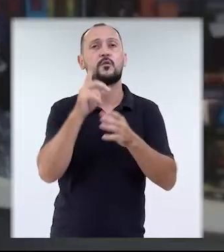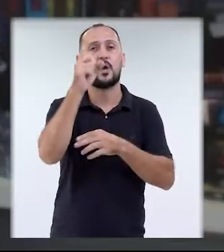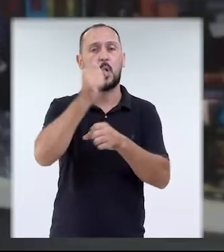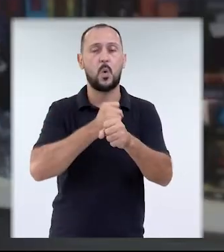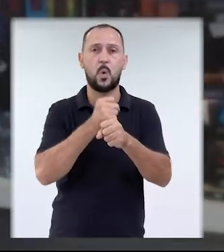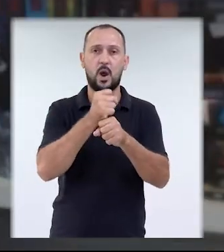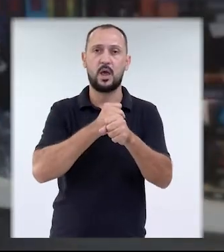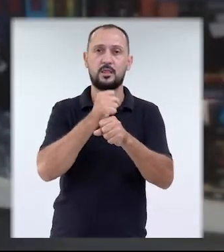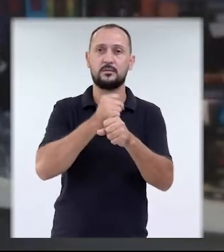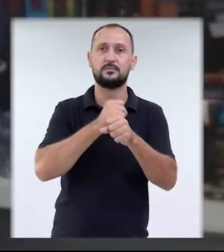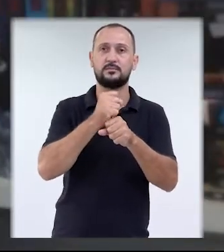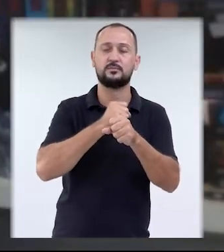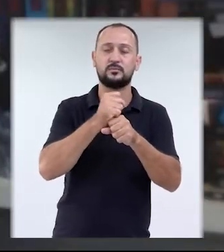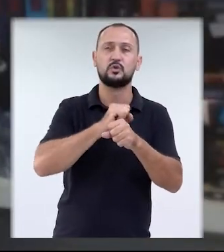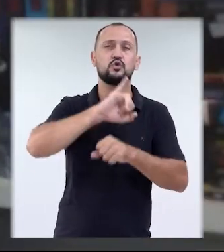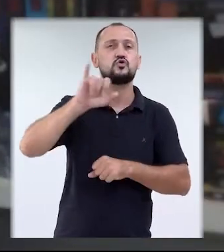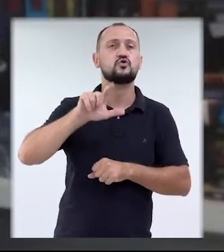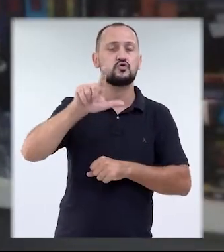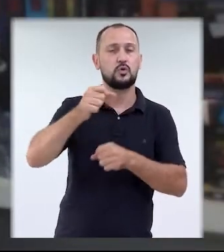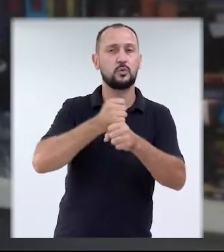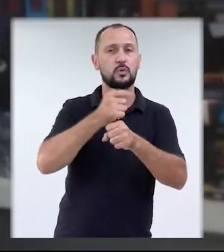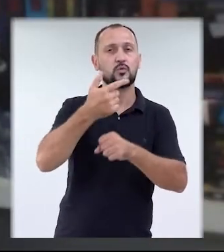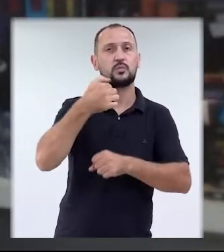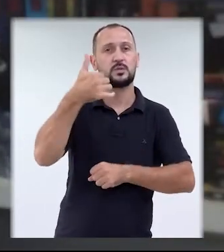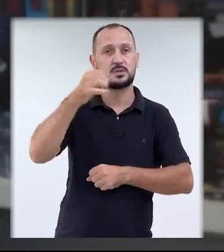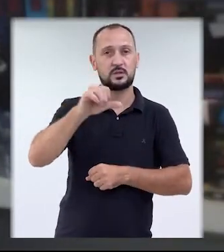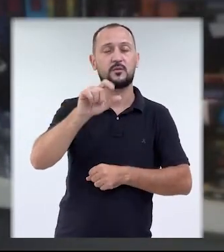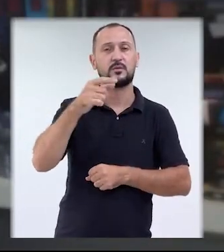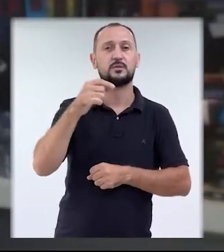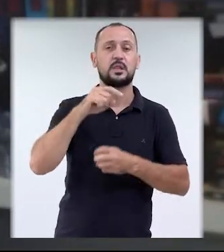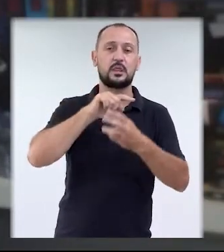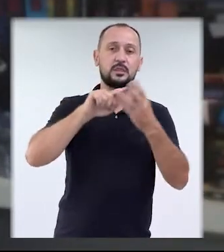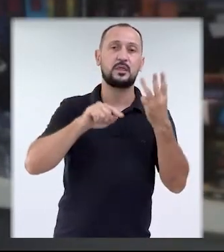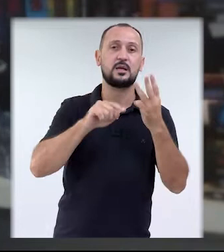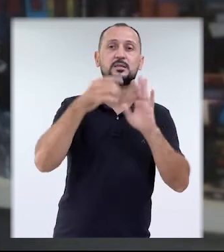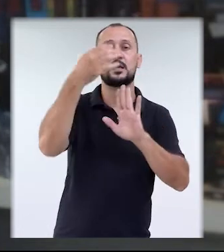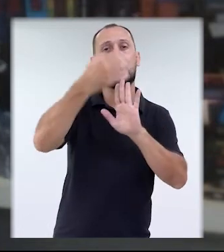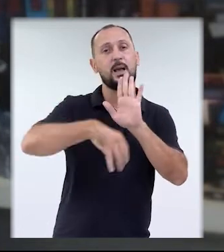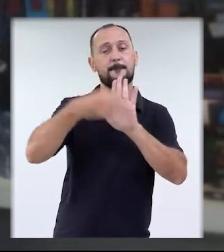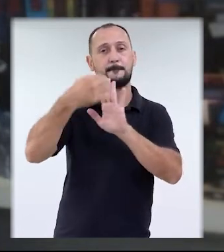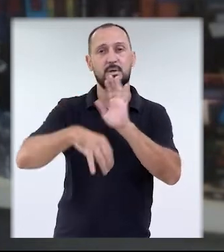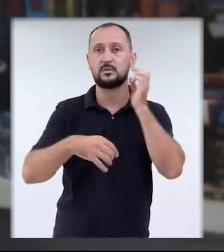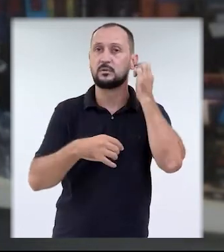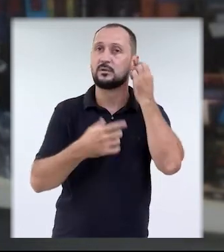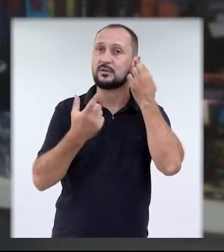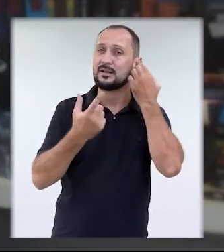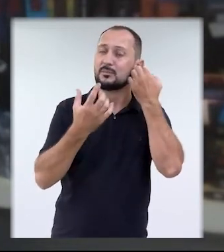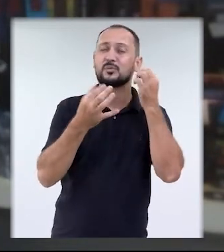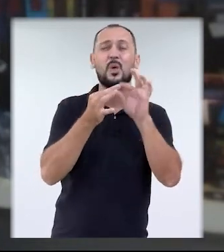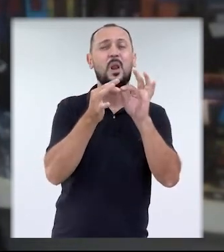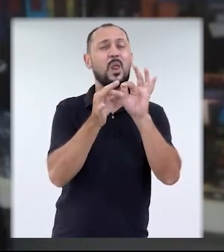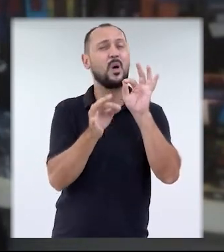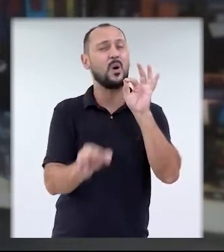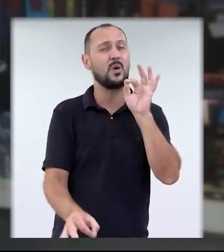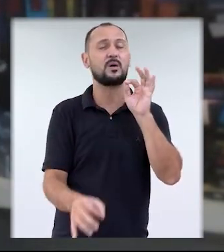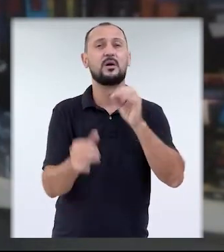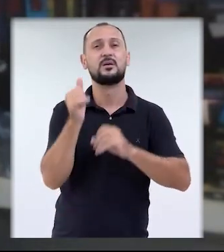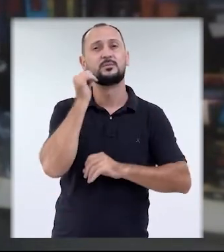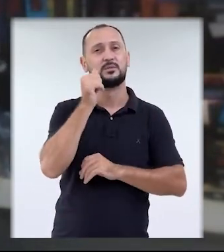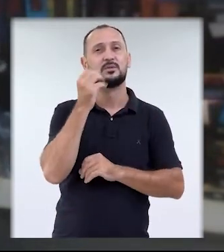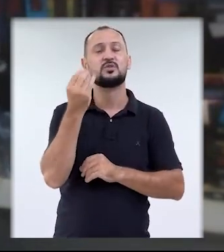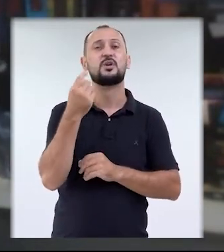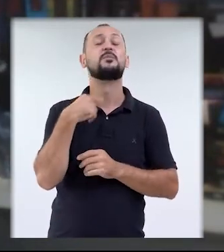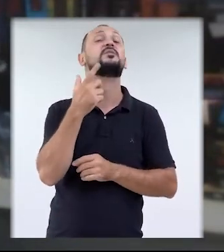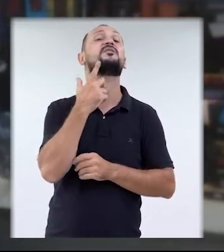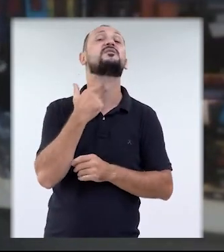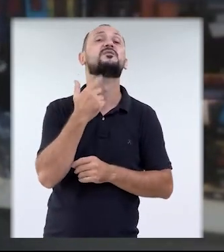fez 1 ano, em julho de 2019, nós debatemos 3 capítulos desse livro. Ele é um livro muito extenso, né? as meninas